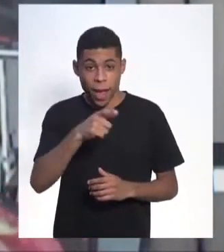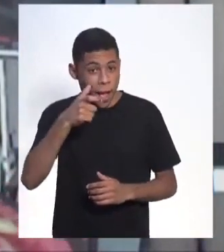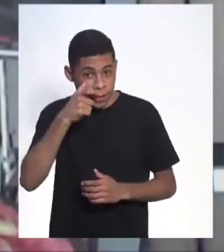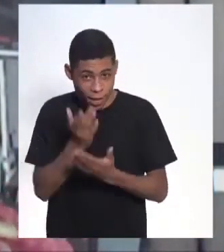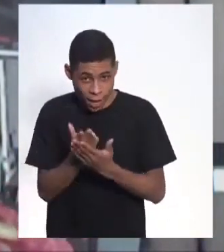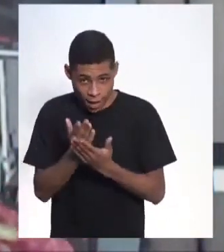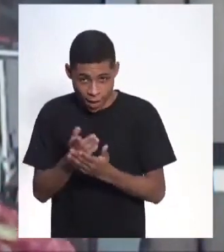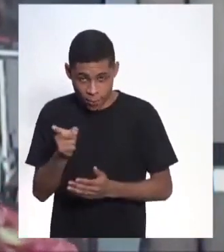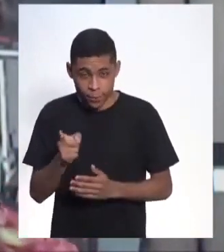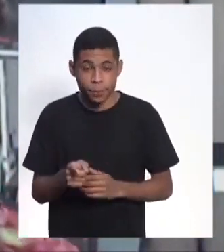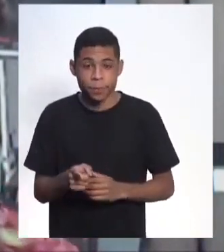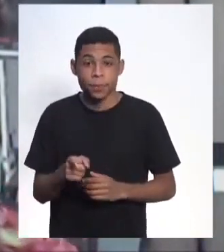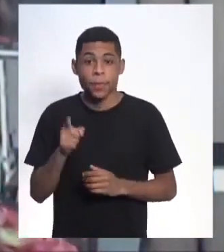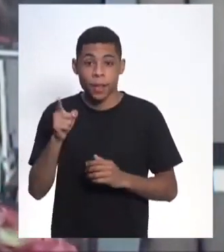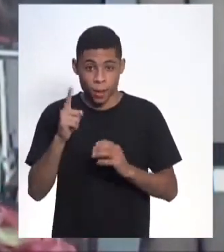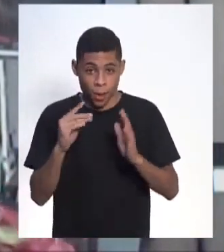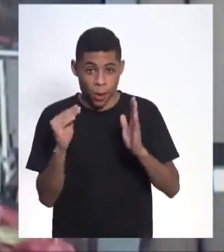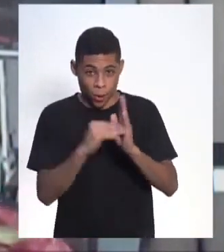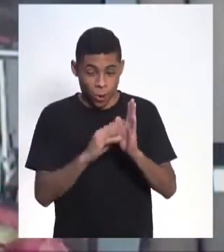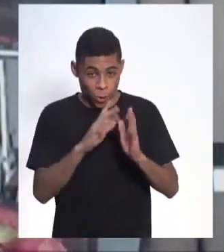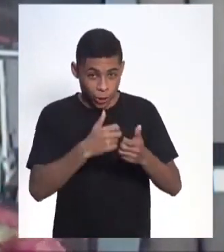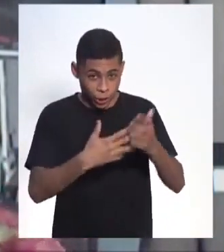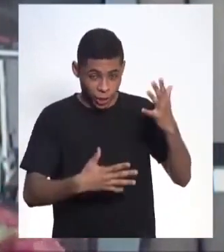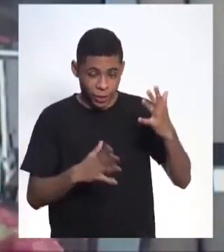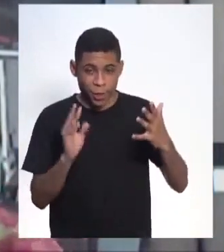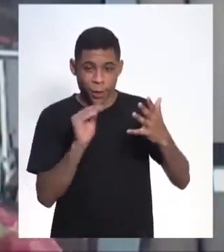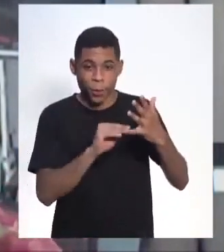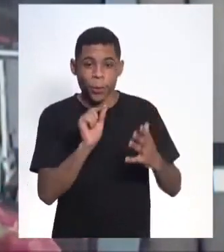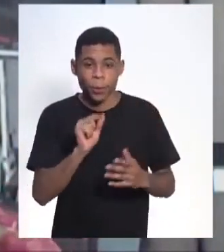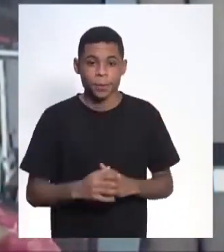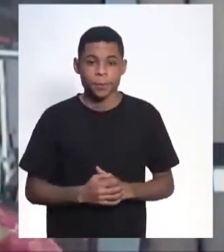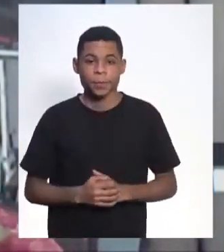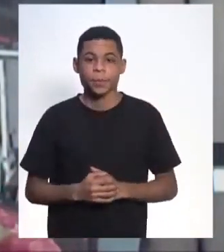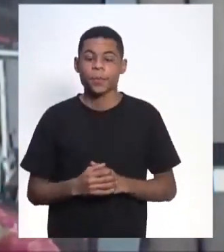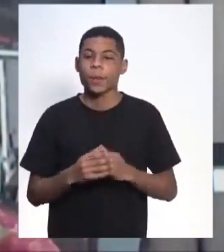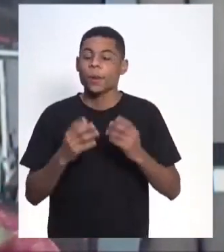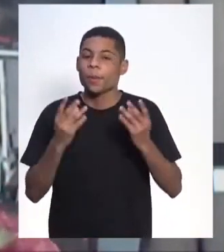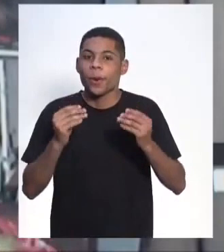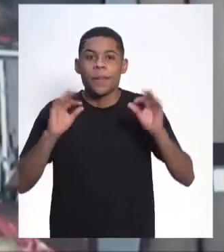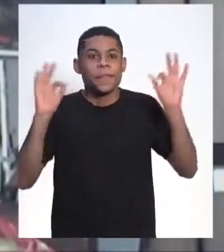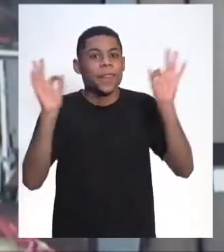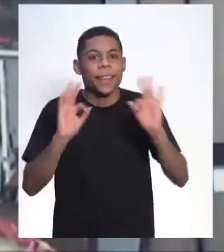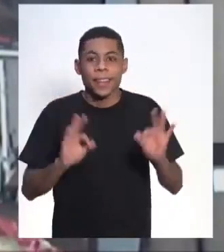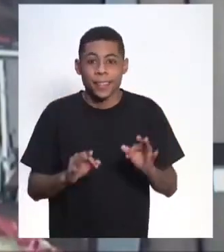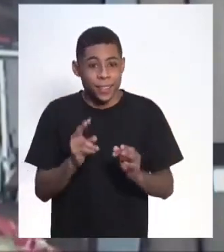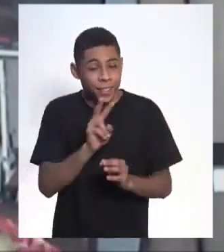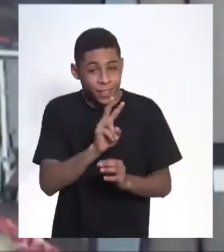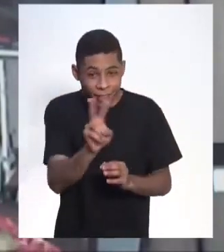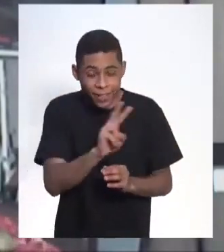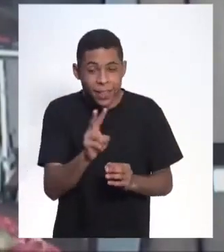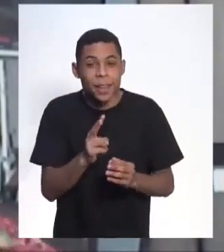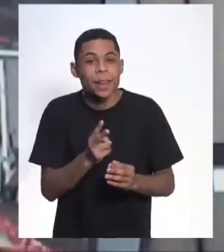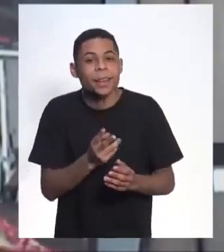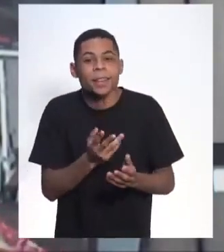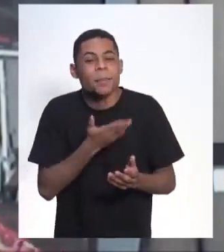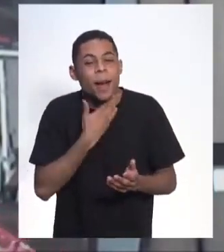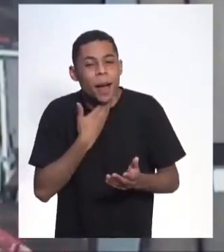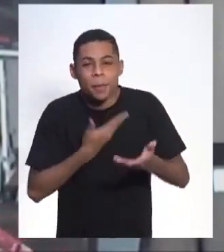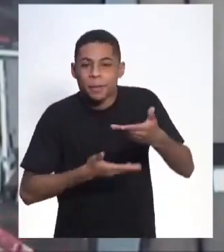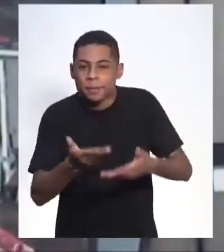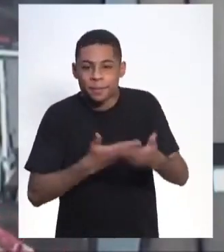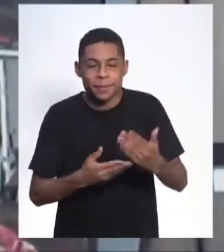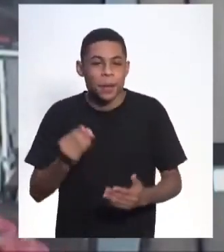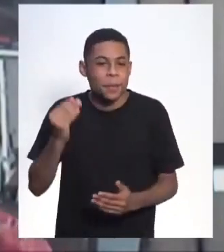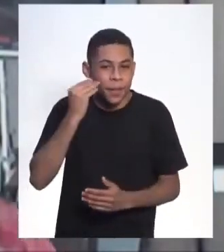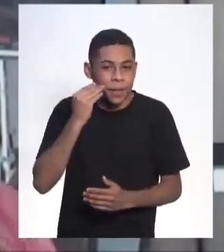aula e ela está colocando no comentário aqui que está muito feliz em ver nós dois aqui nesse bate-bola. Um